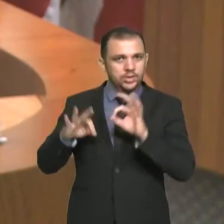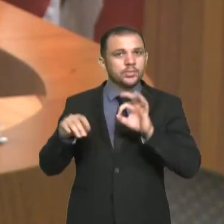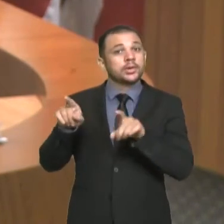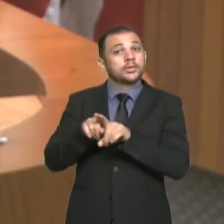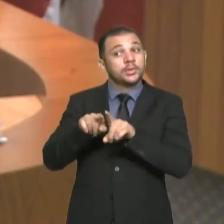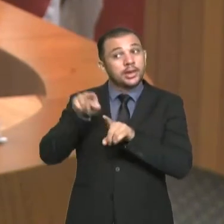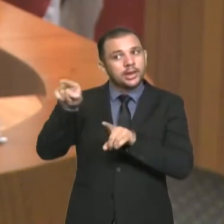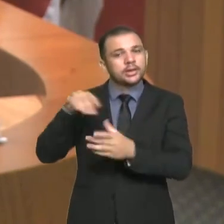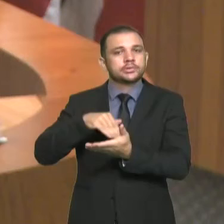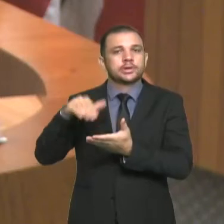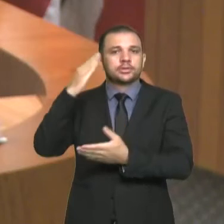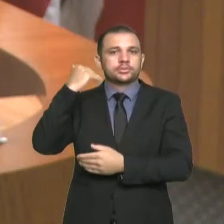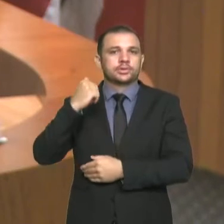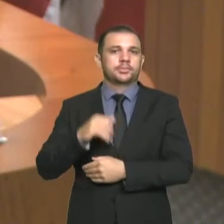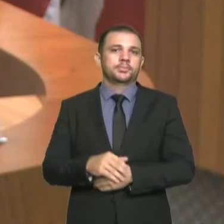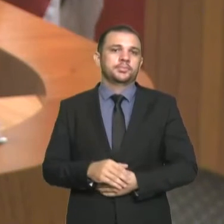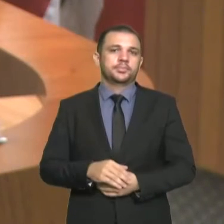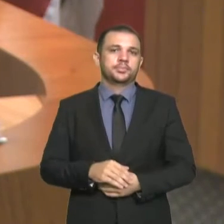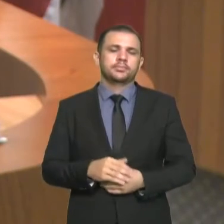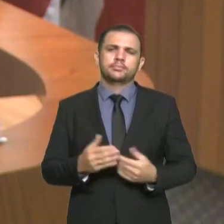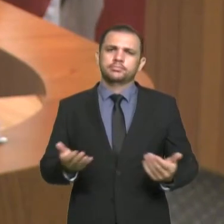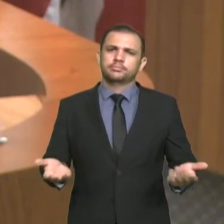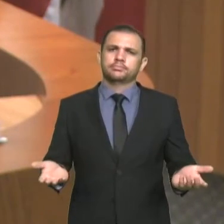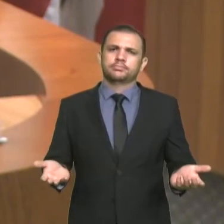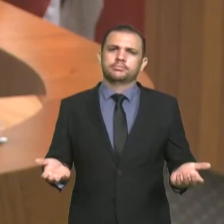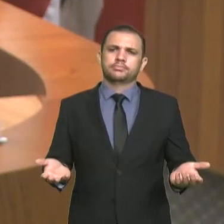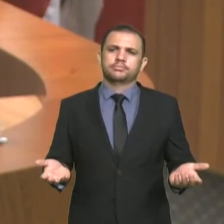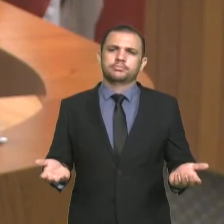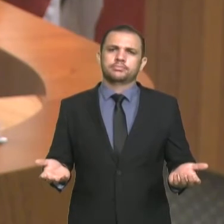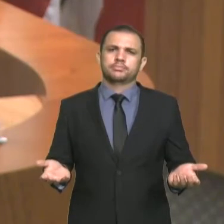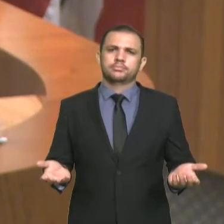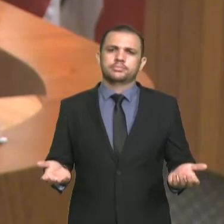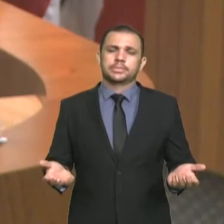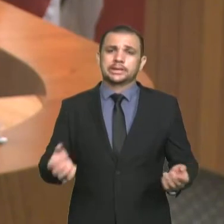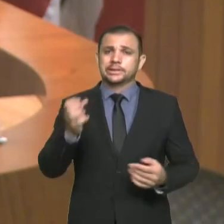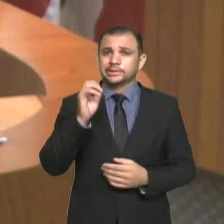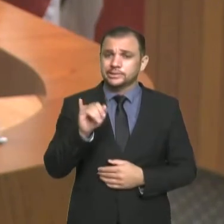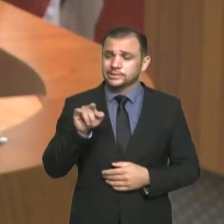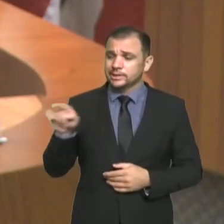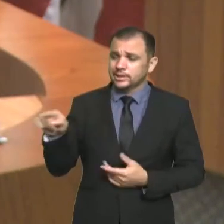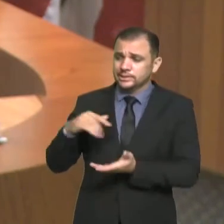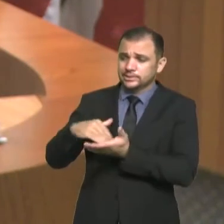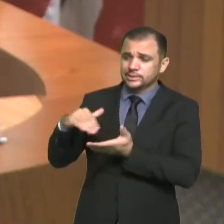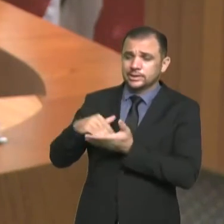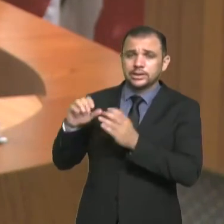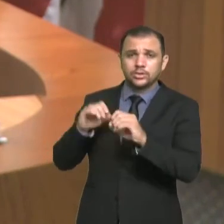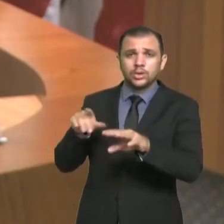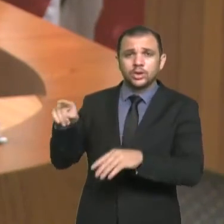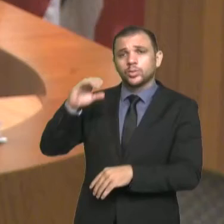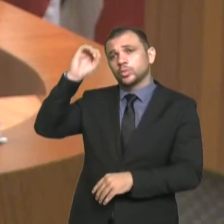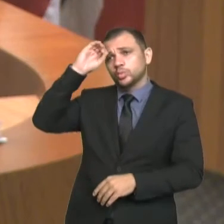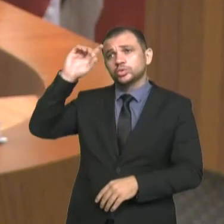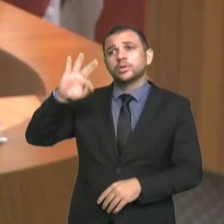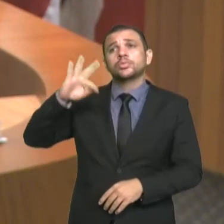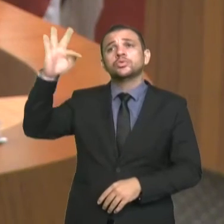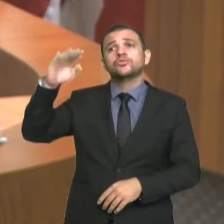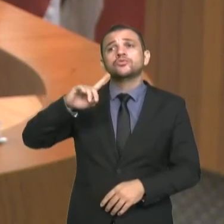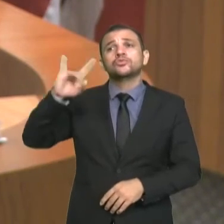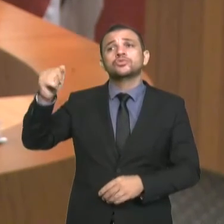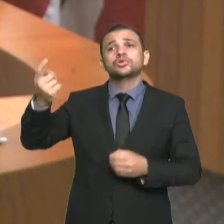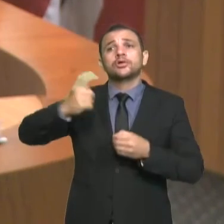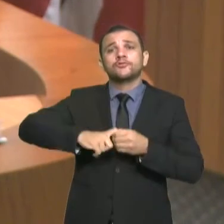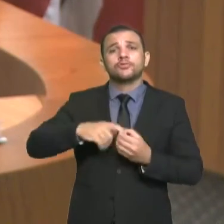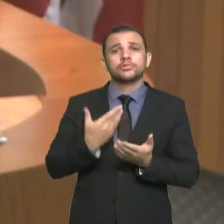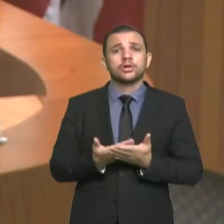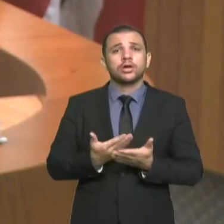sabe responder. Meus amigos, presidente, se nem mesmo o secretário de Educação sabe quando terá a